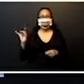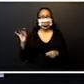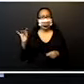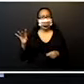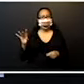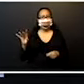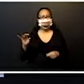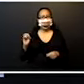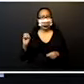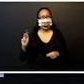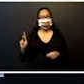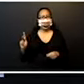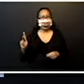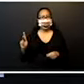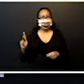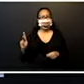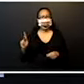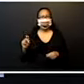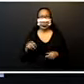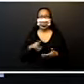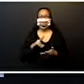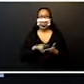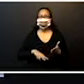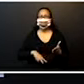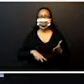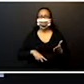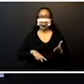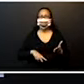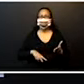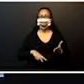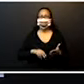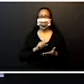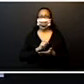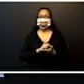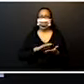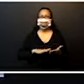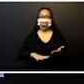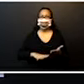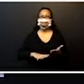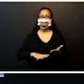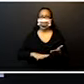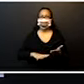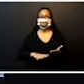Tranquilo? Vamos ler lá o que o exercício nos pede.